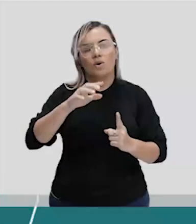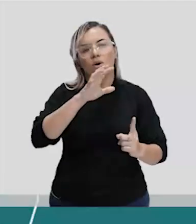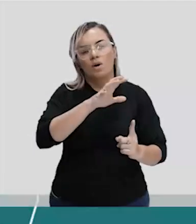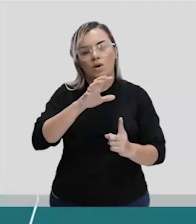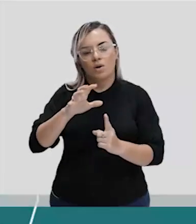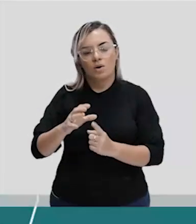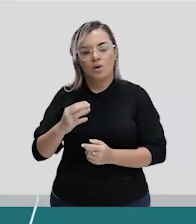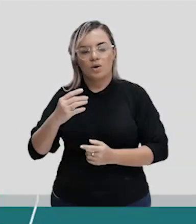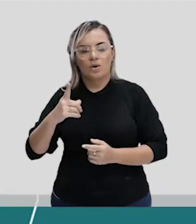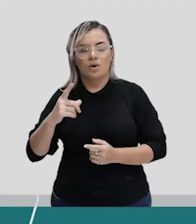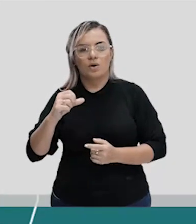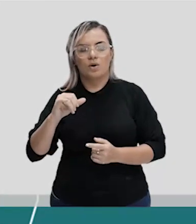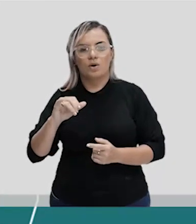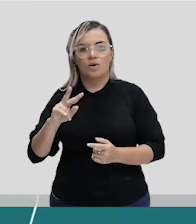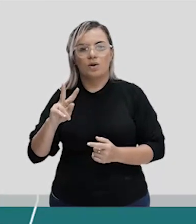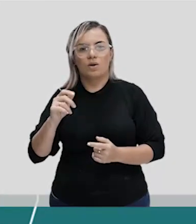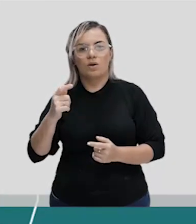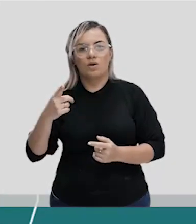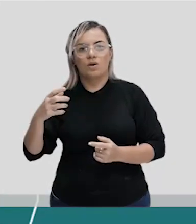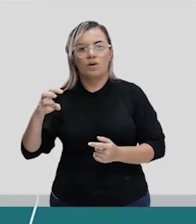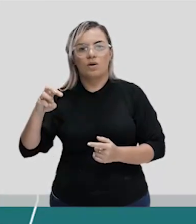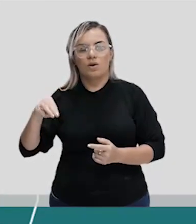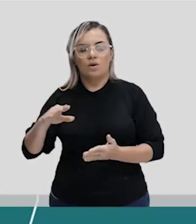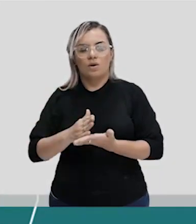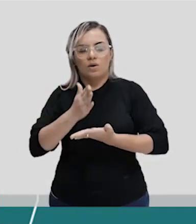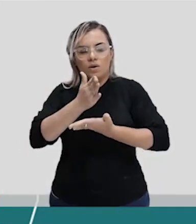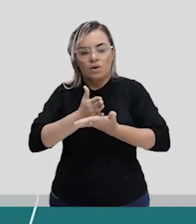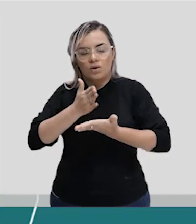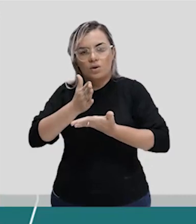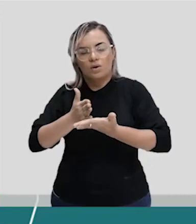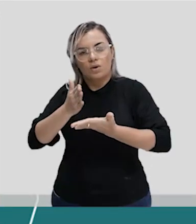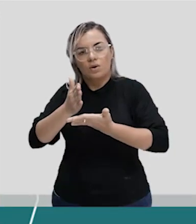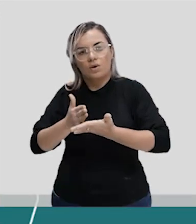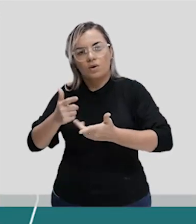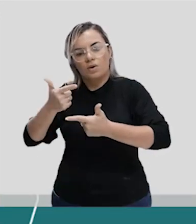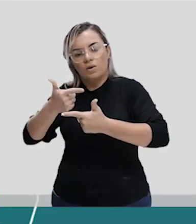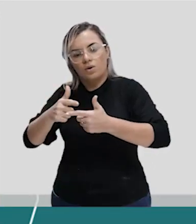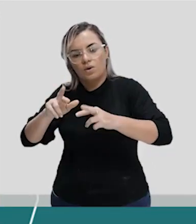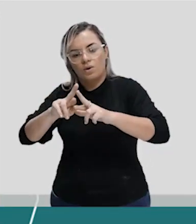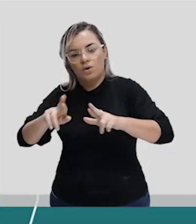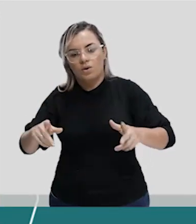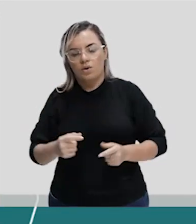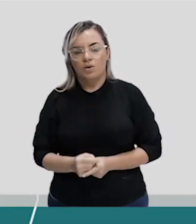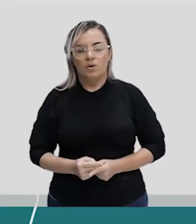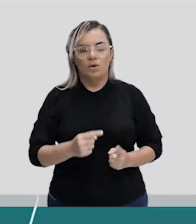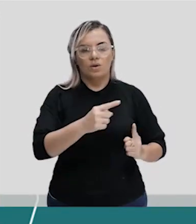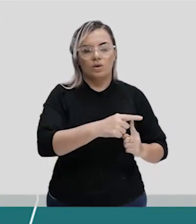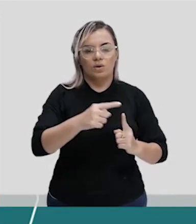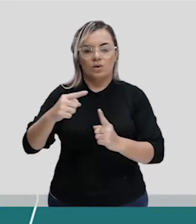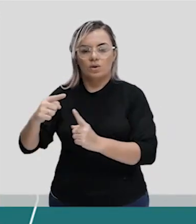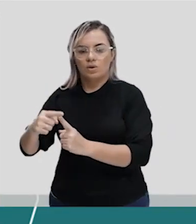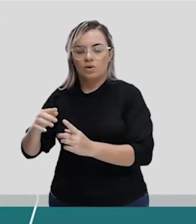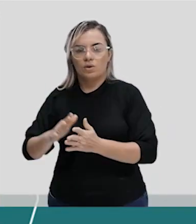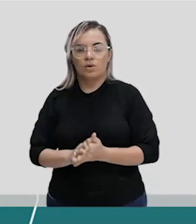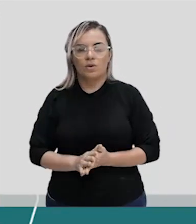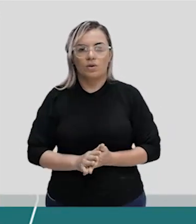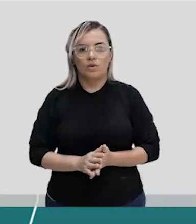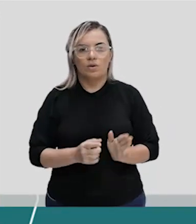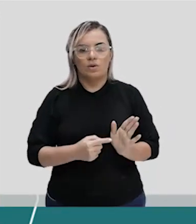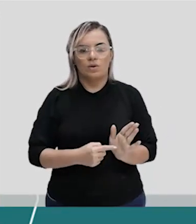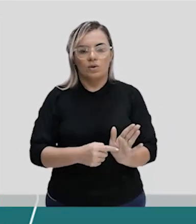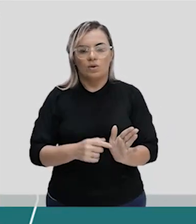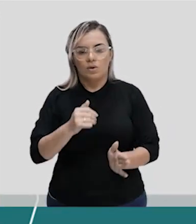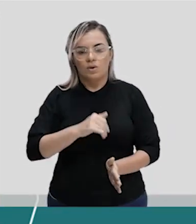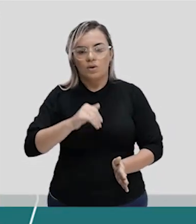clivagem. É o tipo de segmentação do ovo que vai diferenciar. Vou mostrar para vocês aqui um exemplo mais